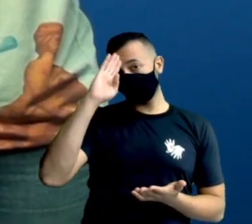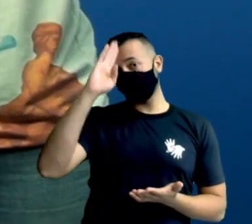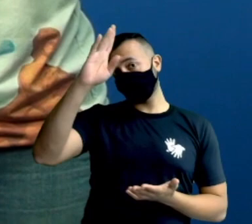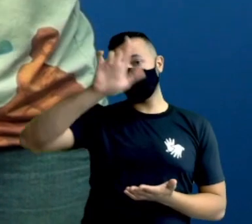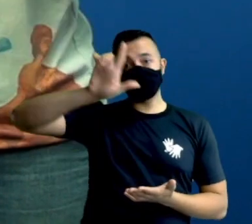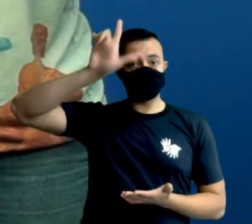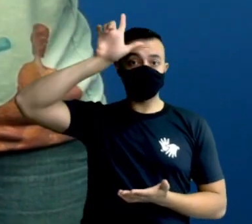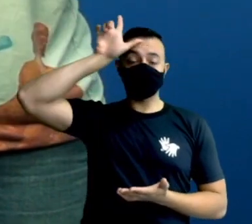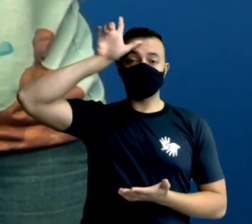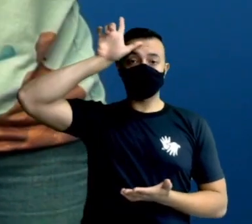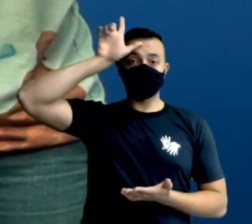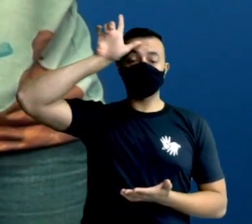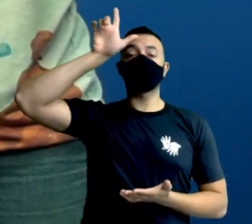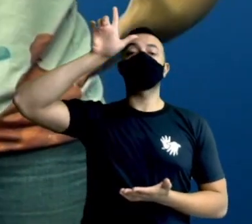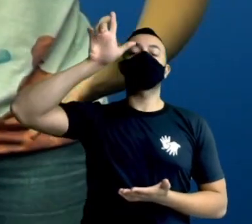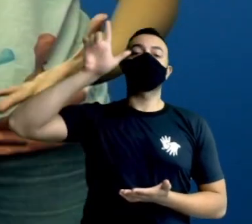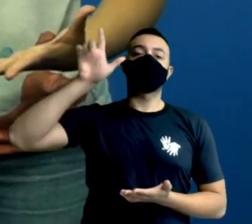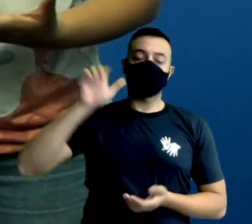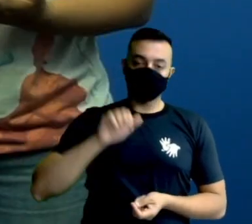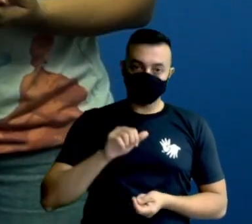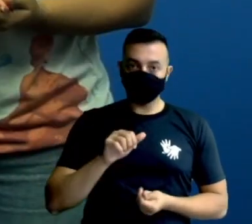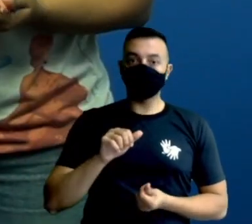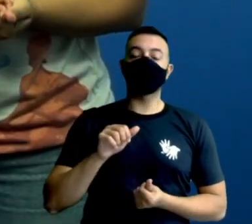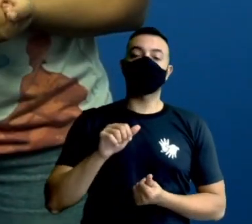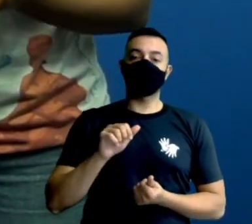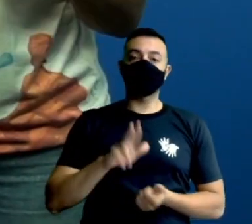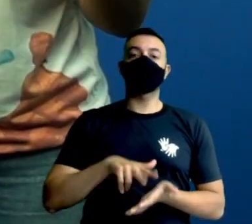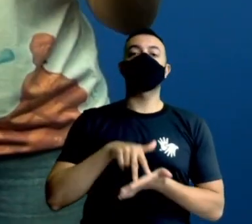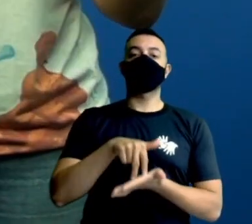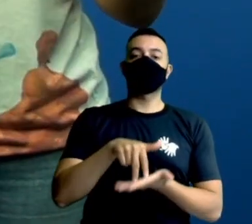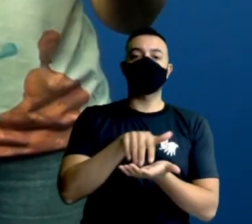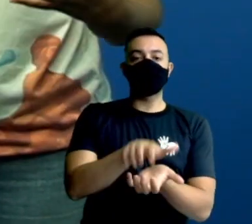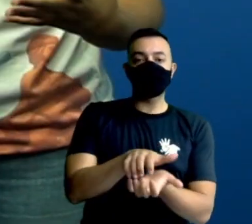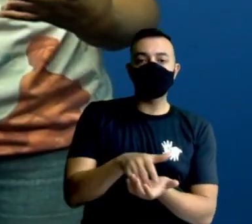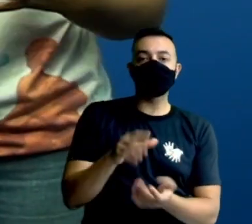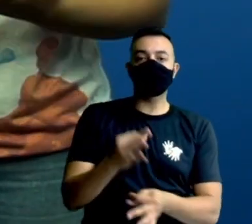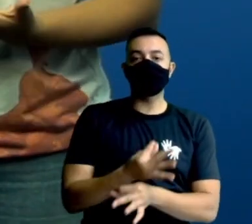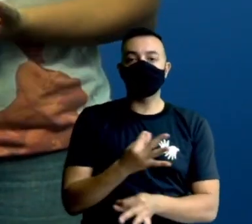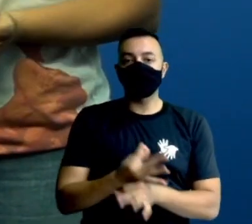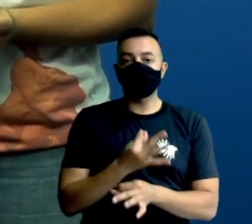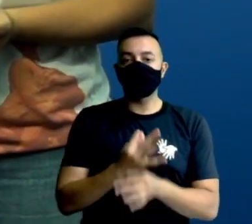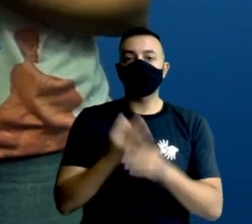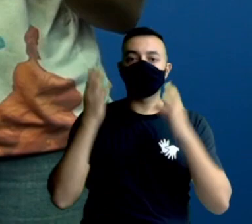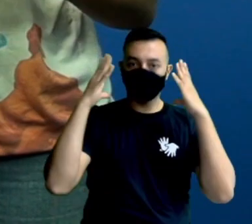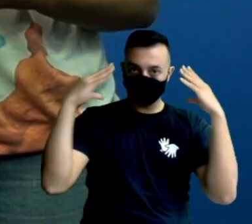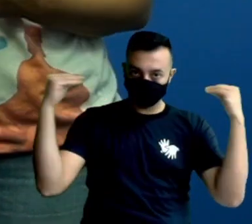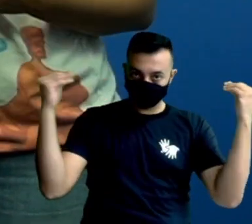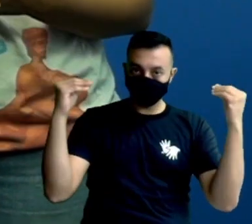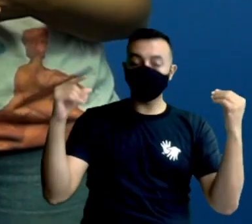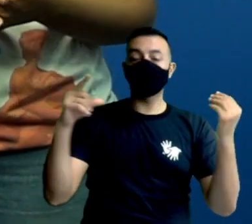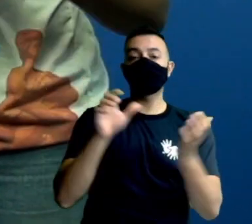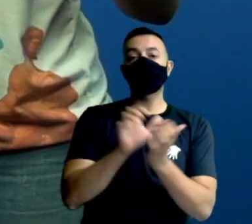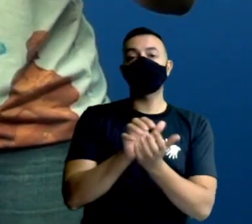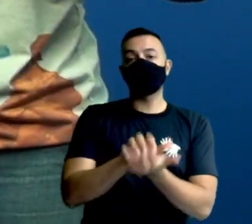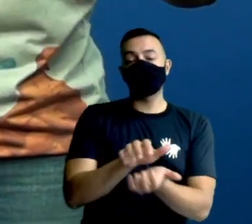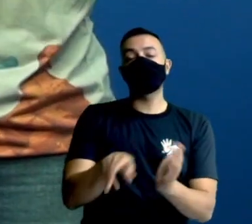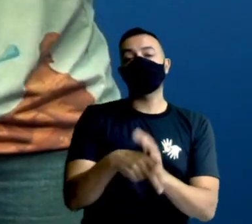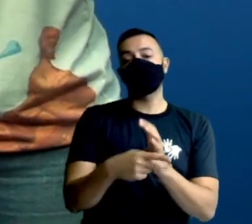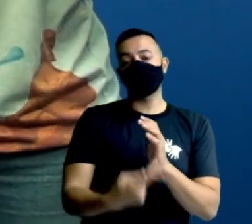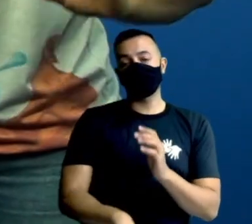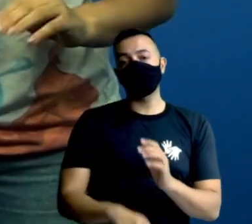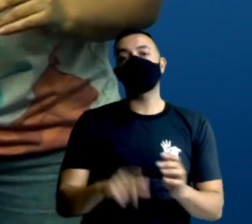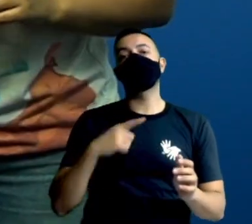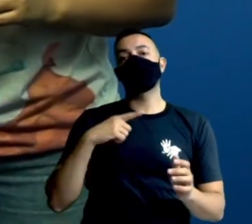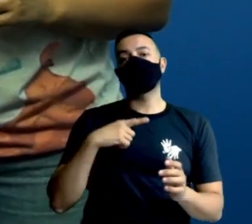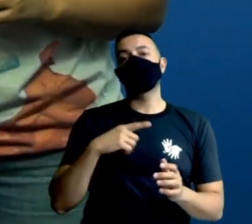o líder dessa insurreição pernambucana, dessa resistência aos holandeses que teve aqui em Pernambuco, que durou